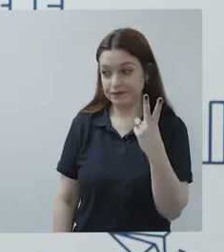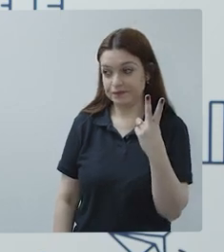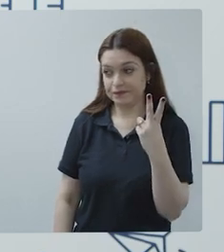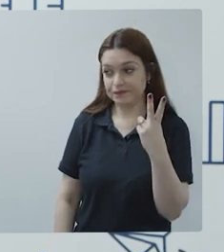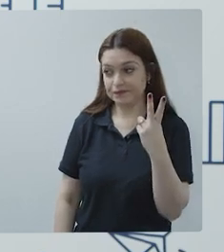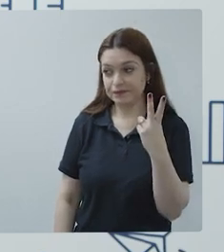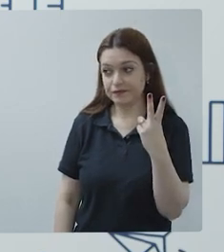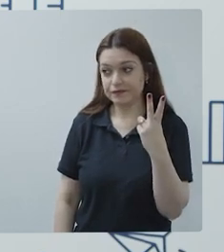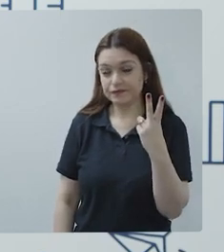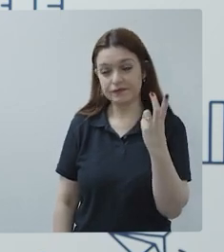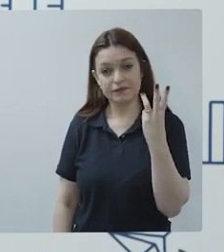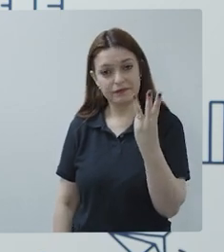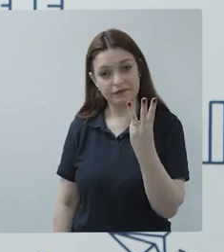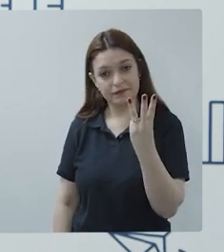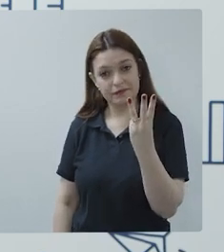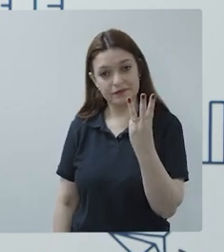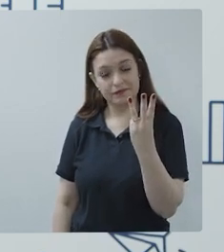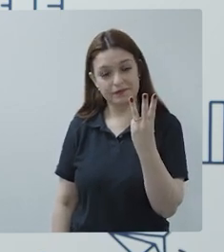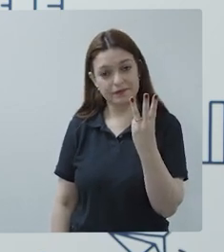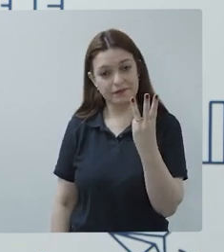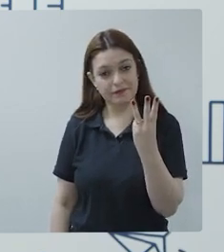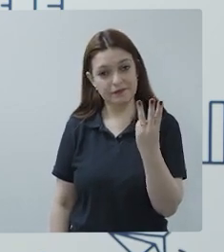duas, três,